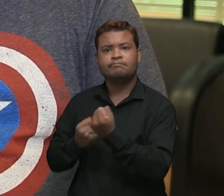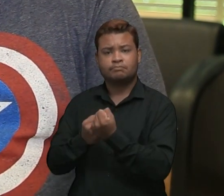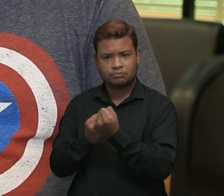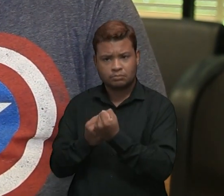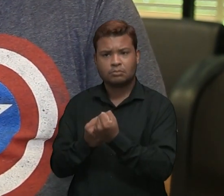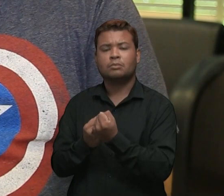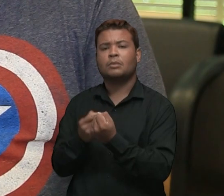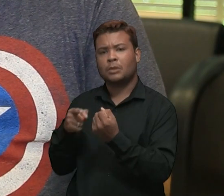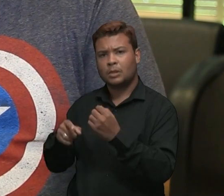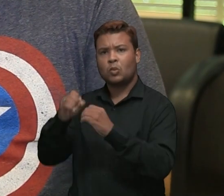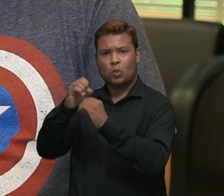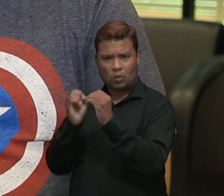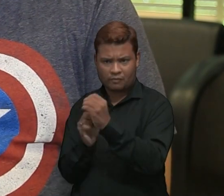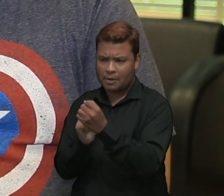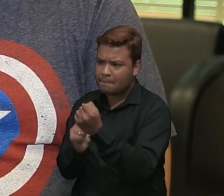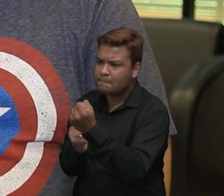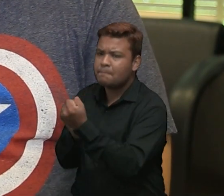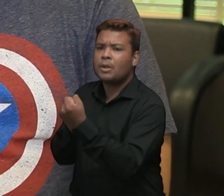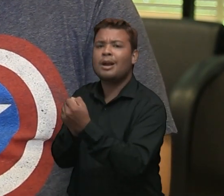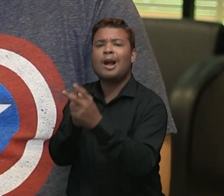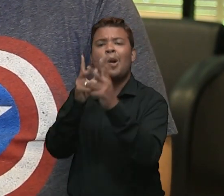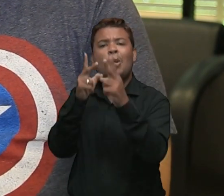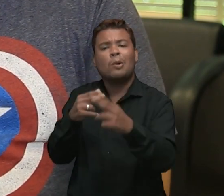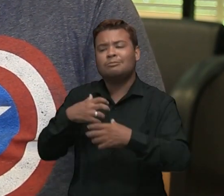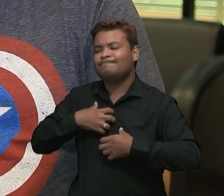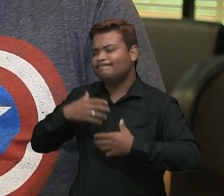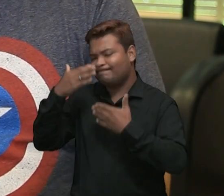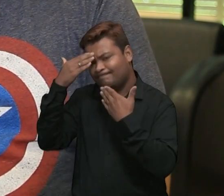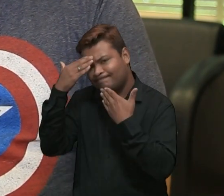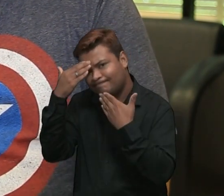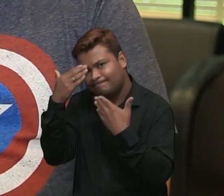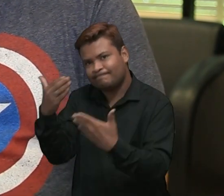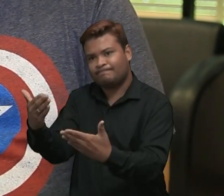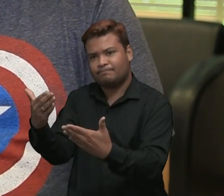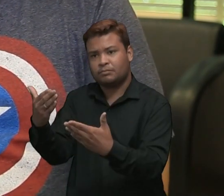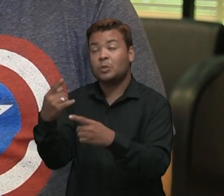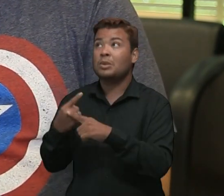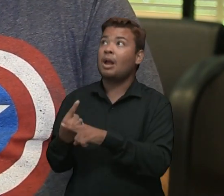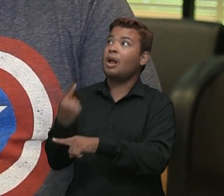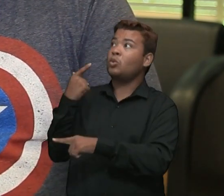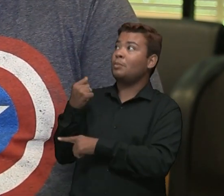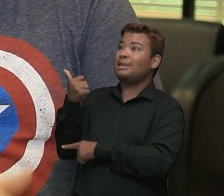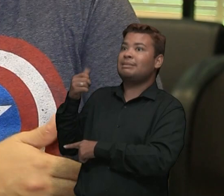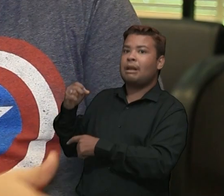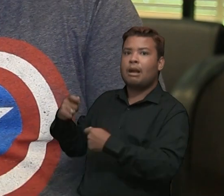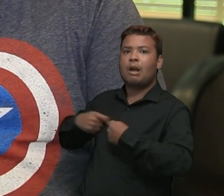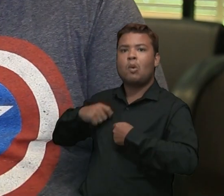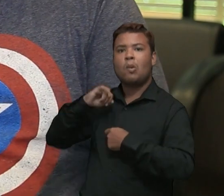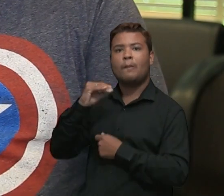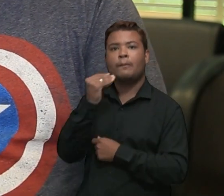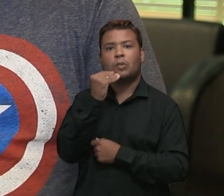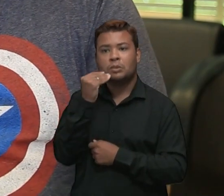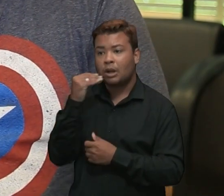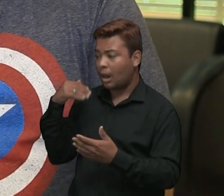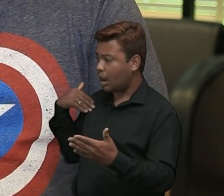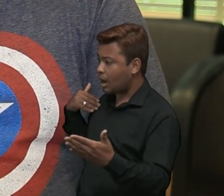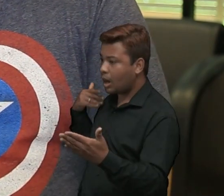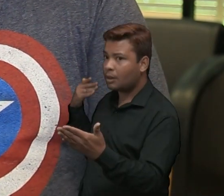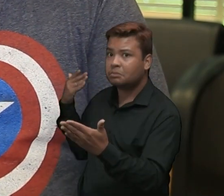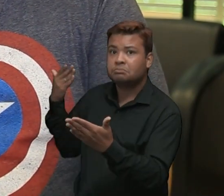e honrada possível para agradecer a essa oportunidade que me foi dada lá em 2010 e que vem